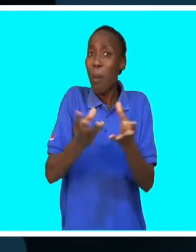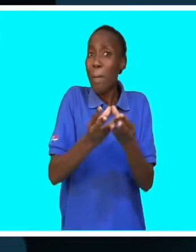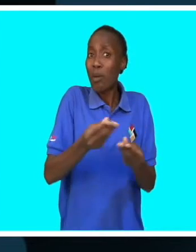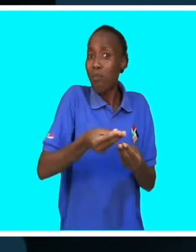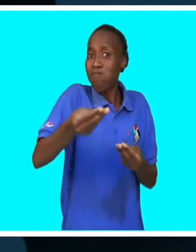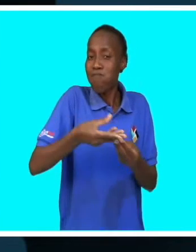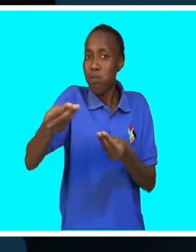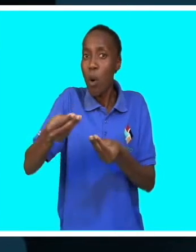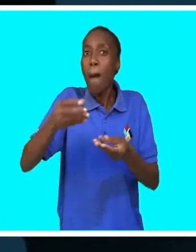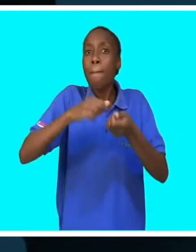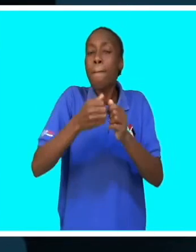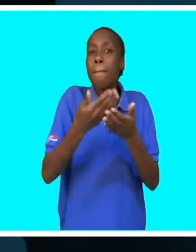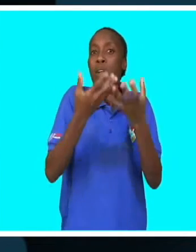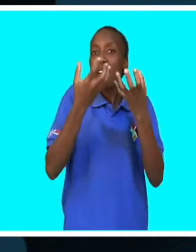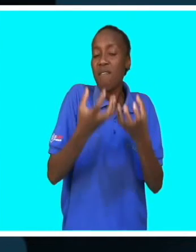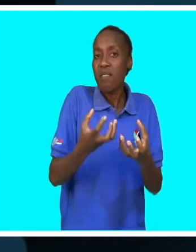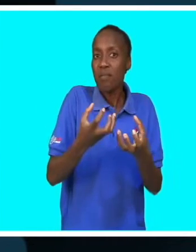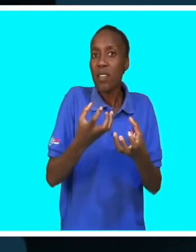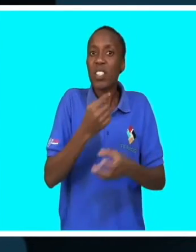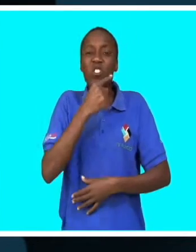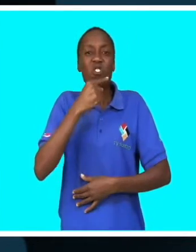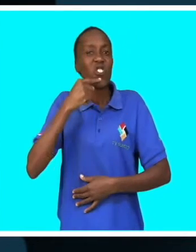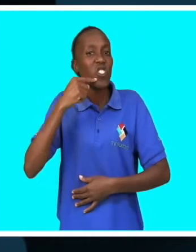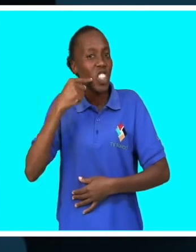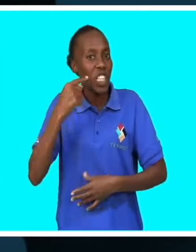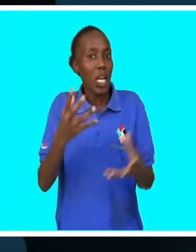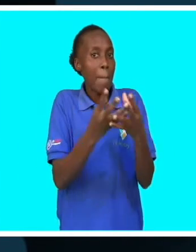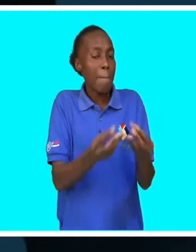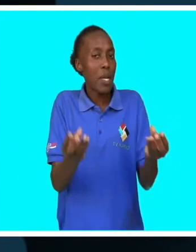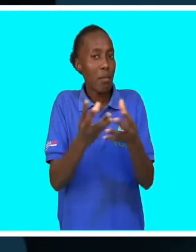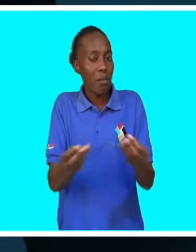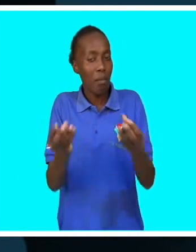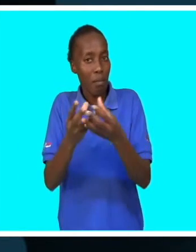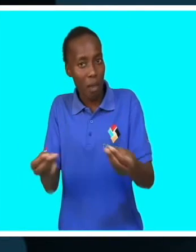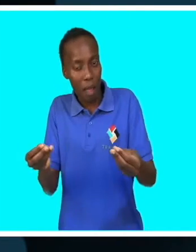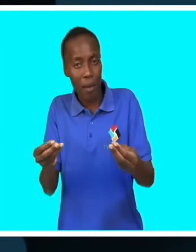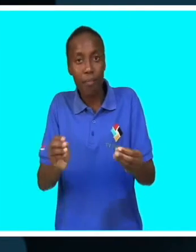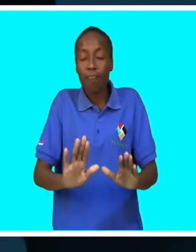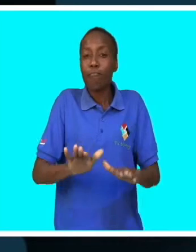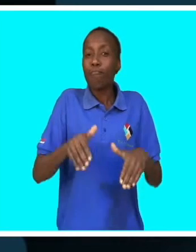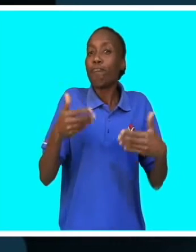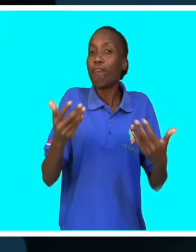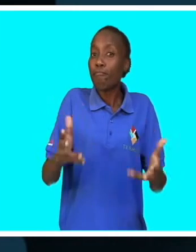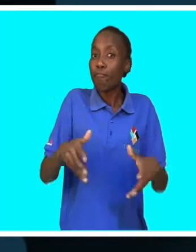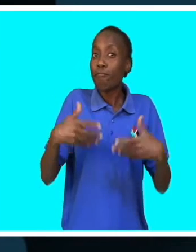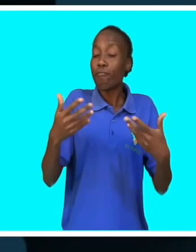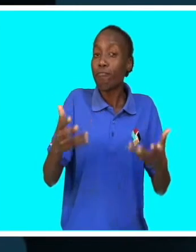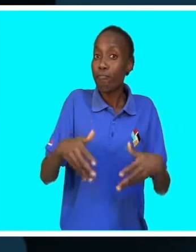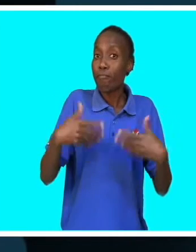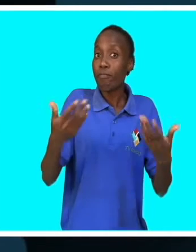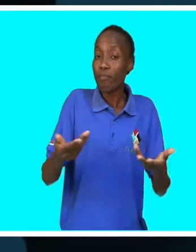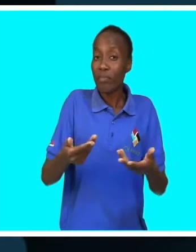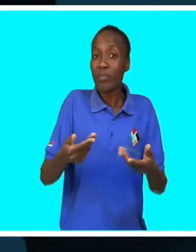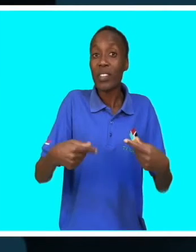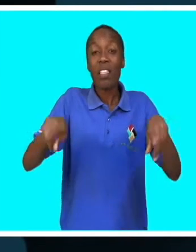todo mundo. Isto devido ao saco azul, e eu digo ao saco azul, que é a profundeza das nossas capacidades.